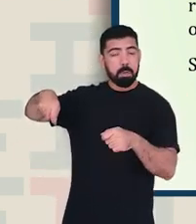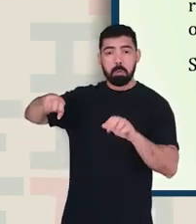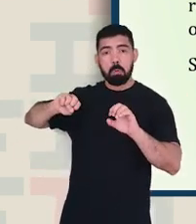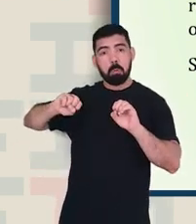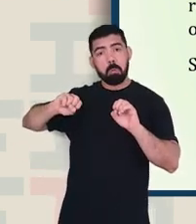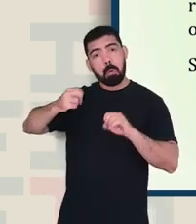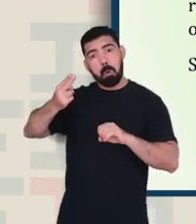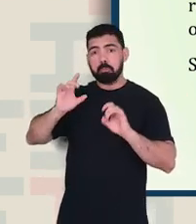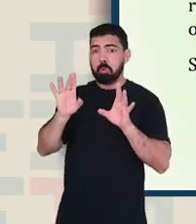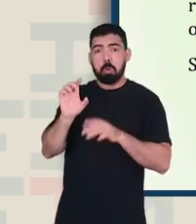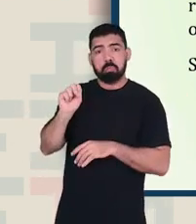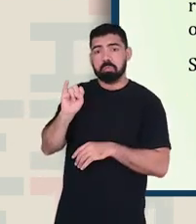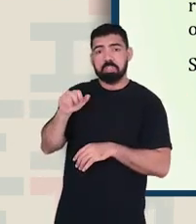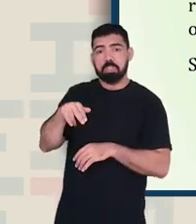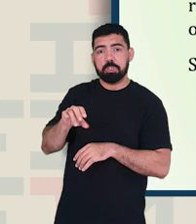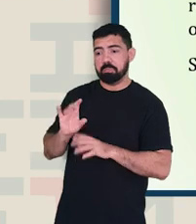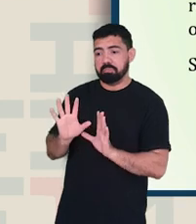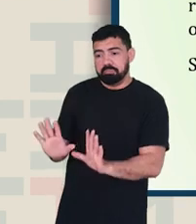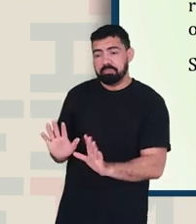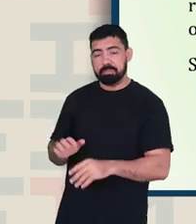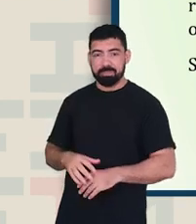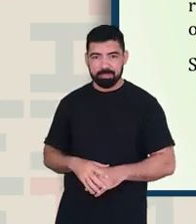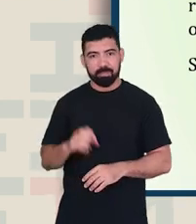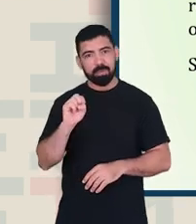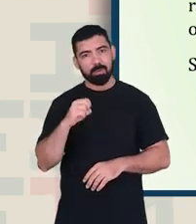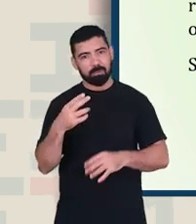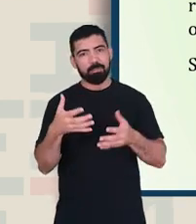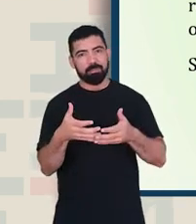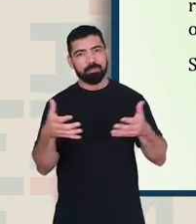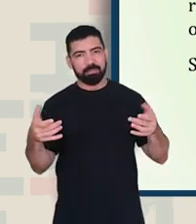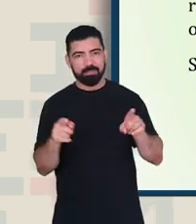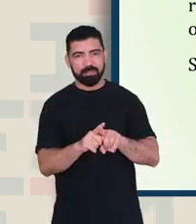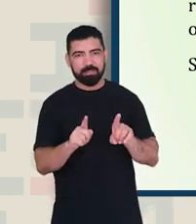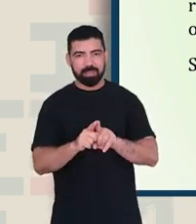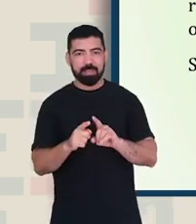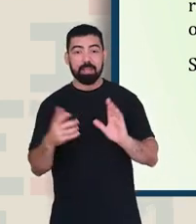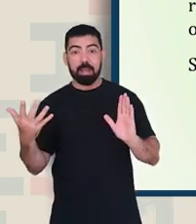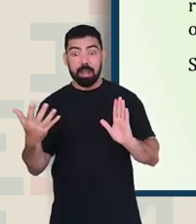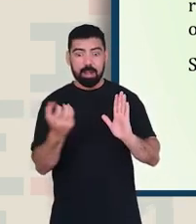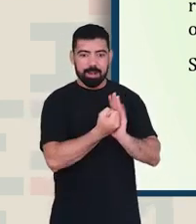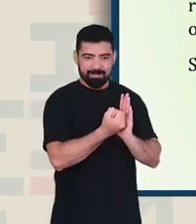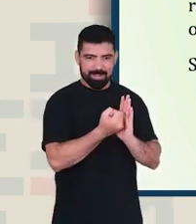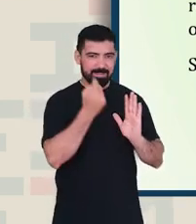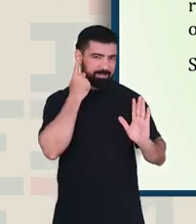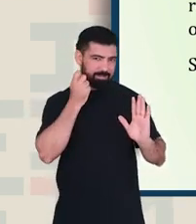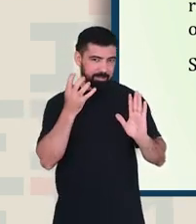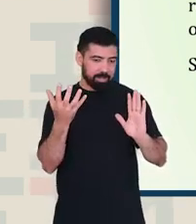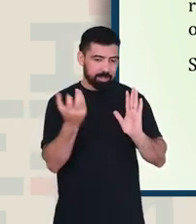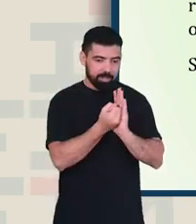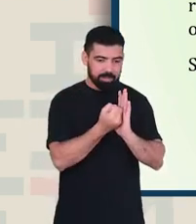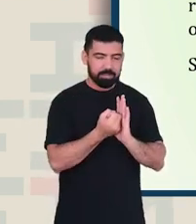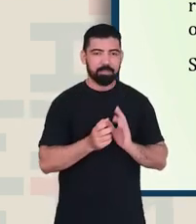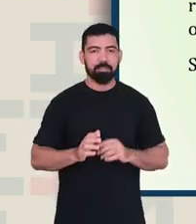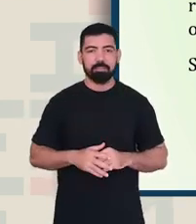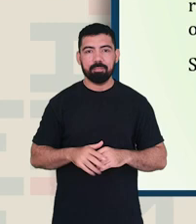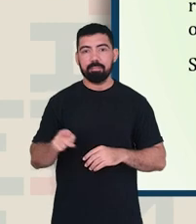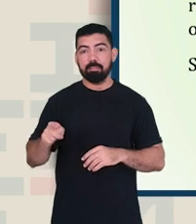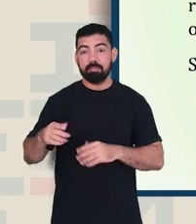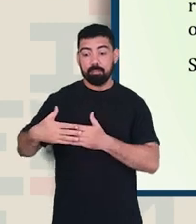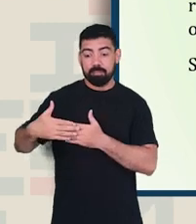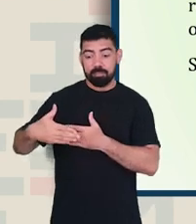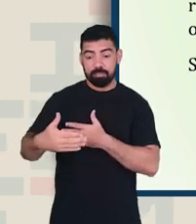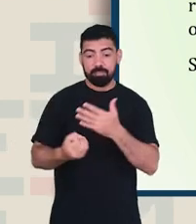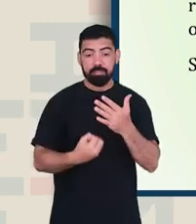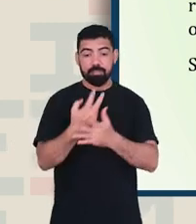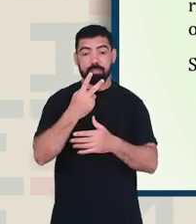sino. E poderíamos ampliá-lo, ou seja, gravá-lo, e a partir daí construir uma